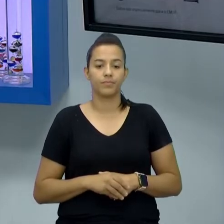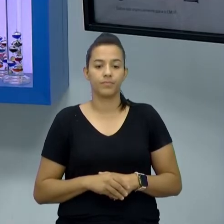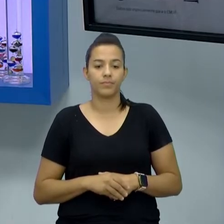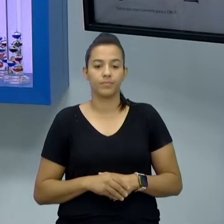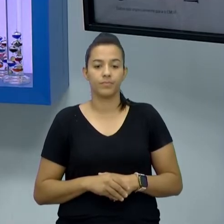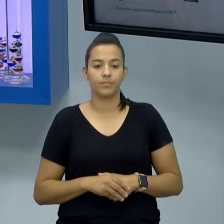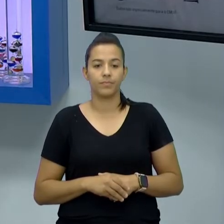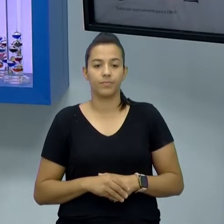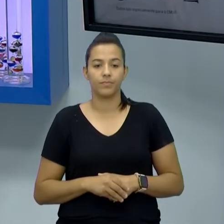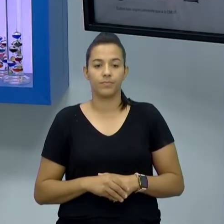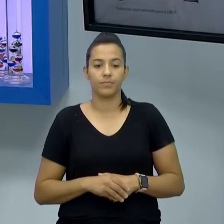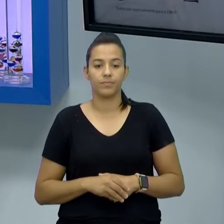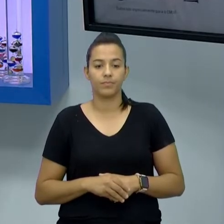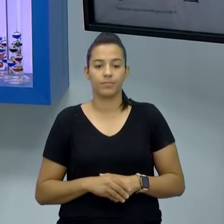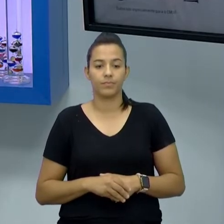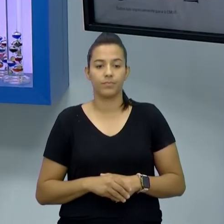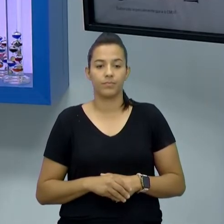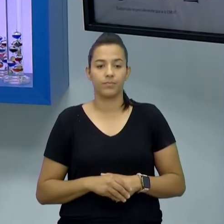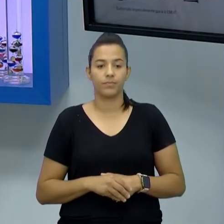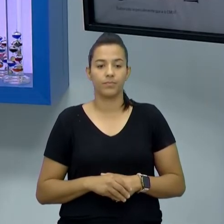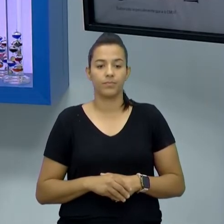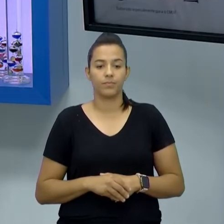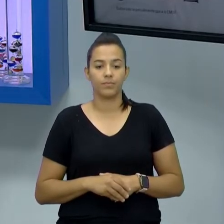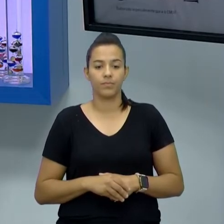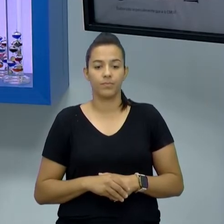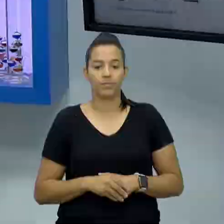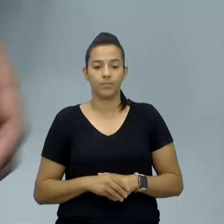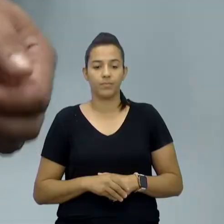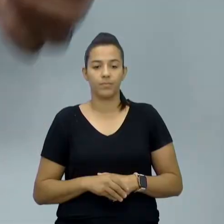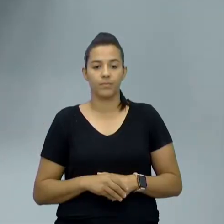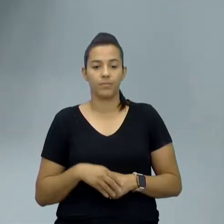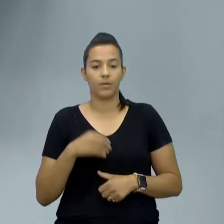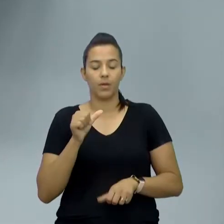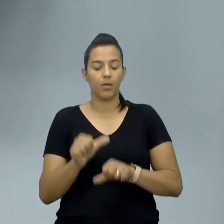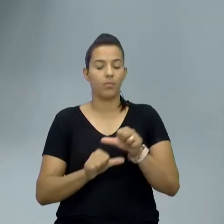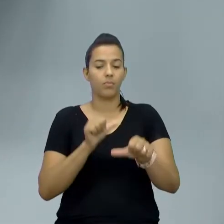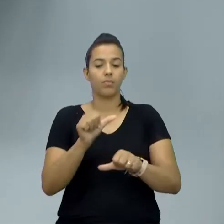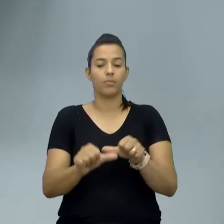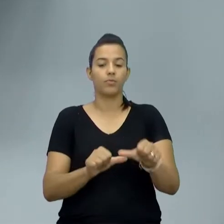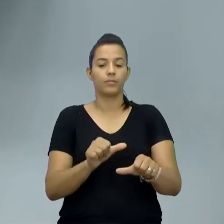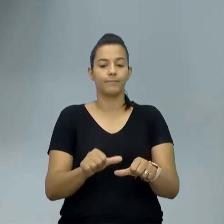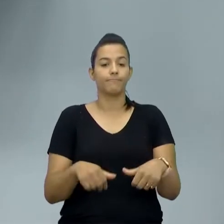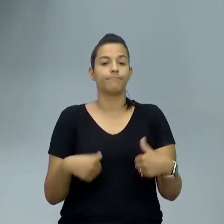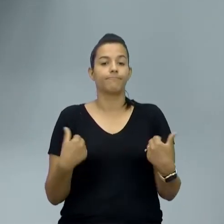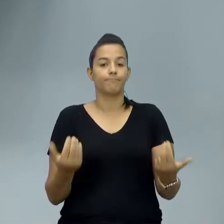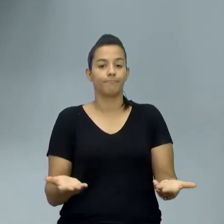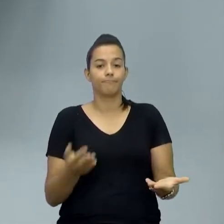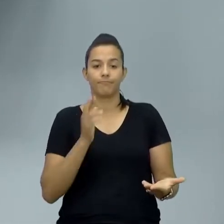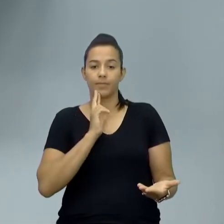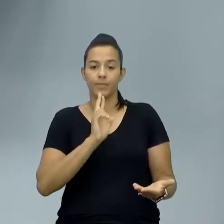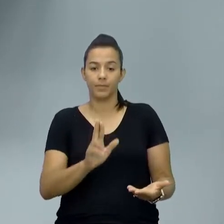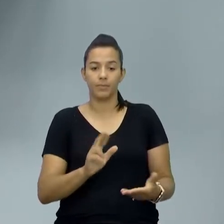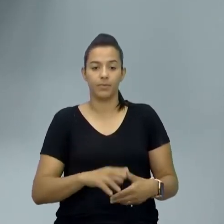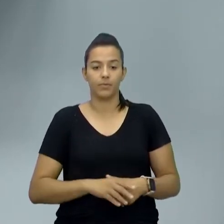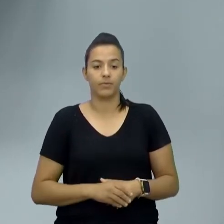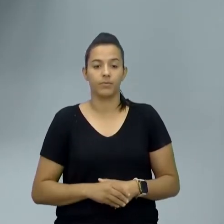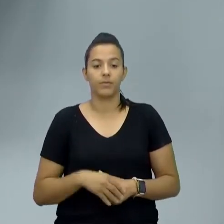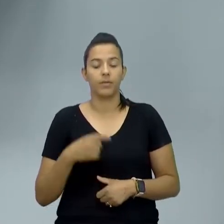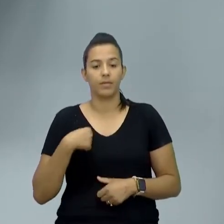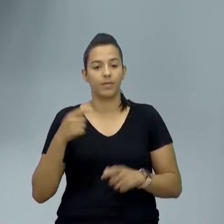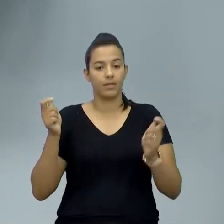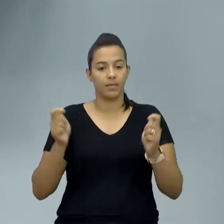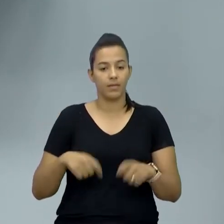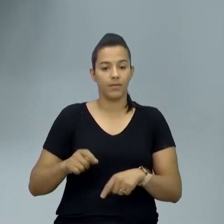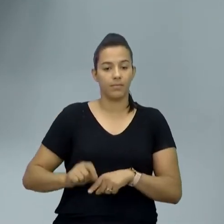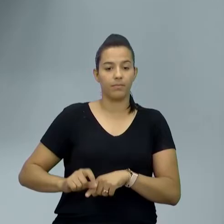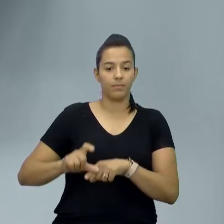Então, Giba, o que quer dizer? Então, pra me alterar, como é que faz pra alterar esse resultado? Eu posso aumentar aqui a